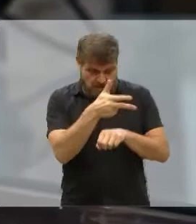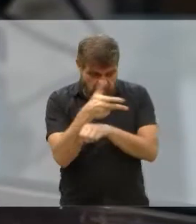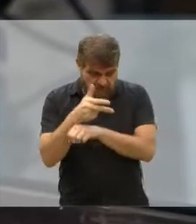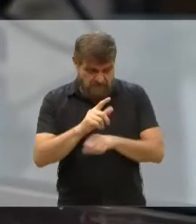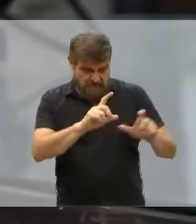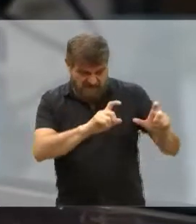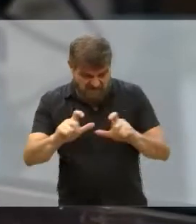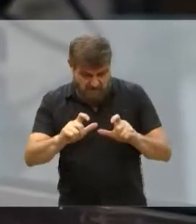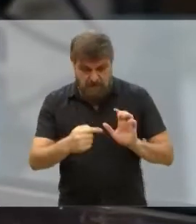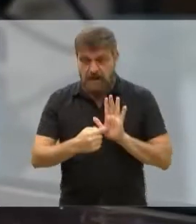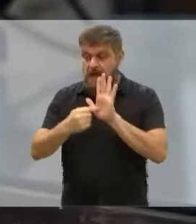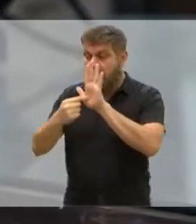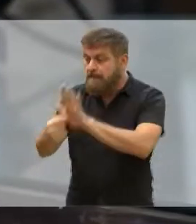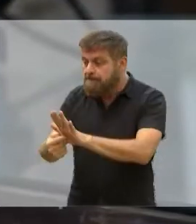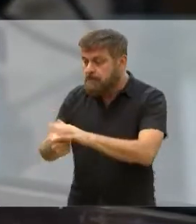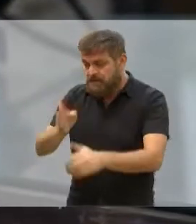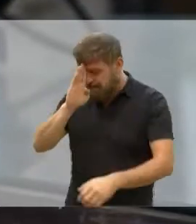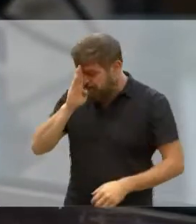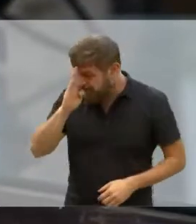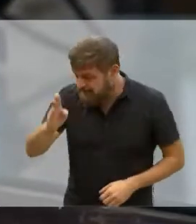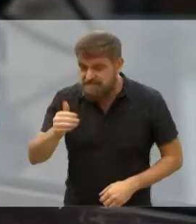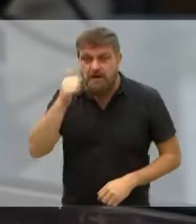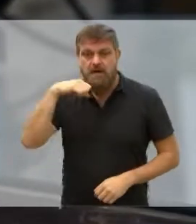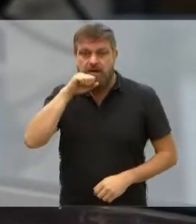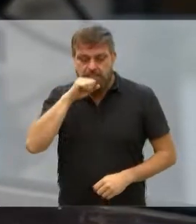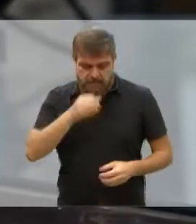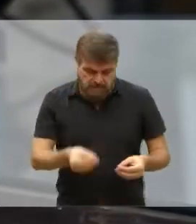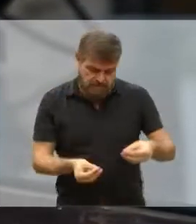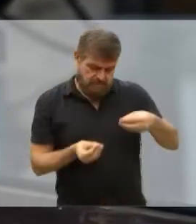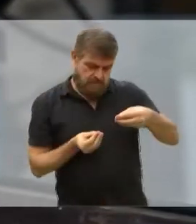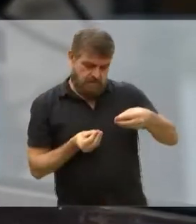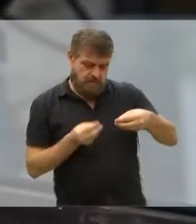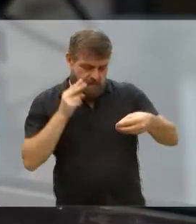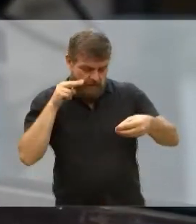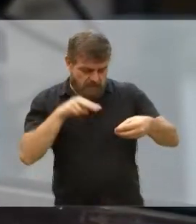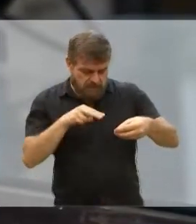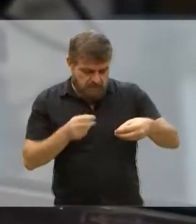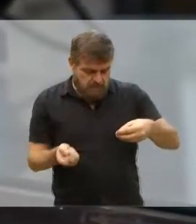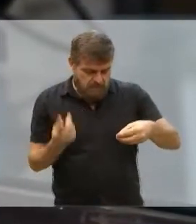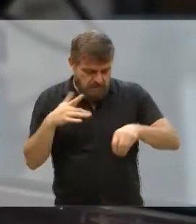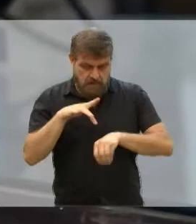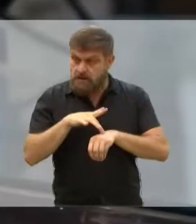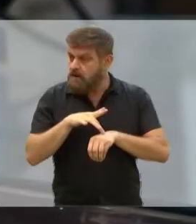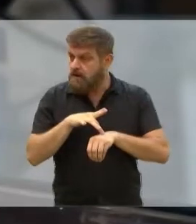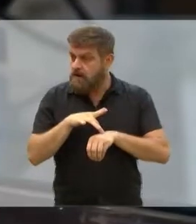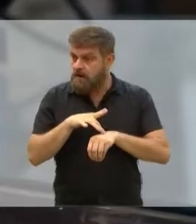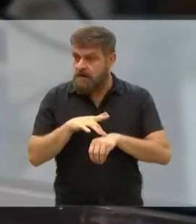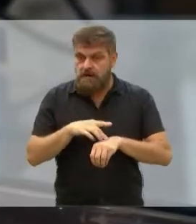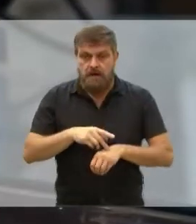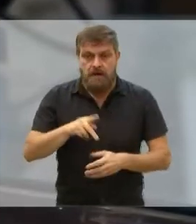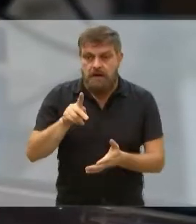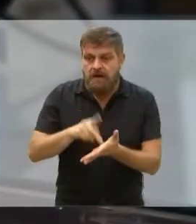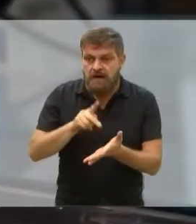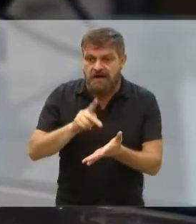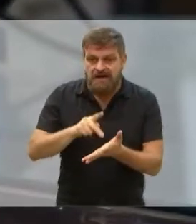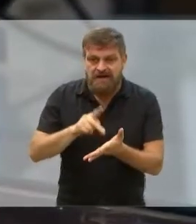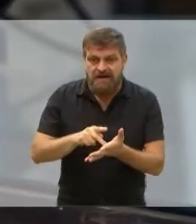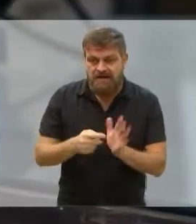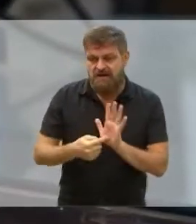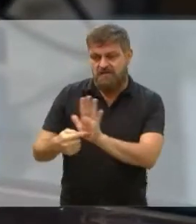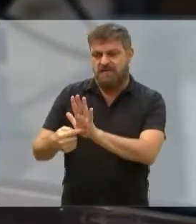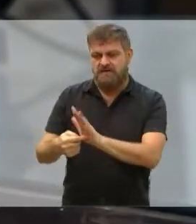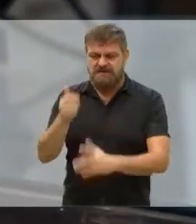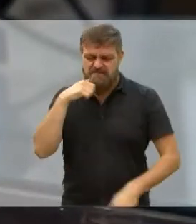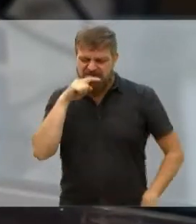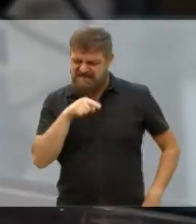e fotografar muitos atendimentos, principalmente para mandar para as mães, porque às vezes acontece algo aqui, ele fez uma coisa nova,